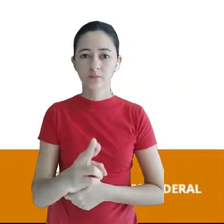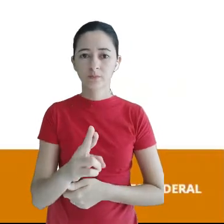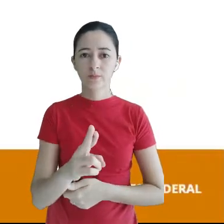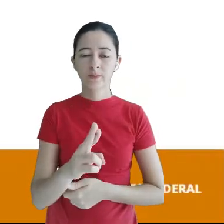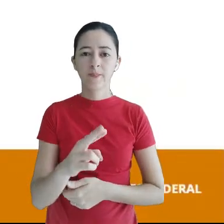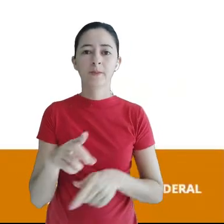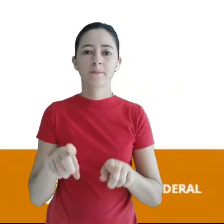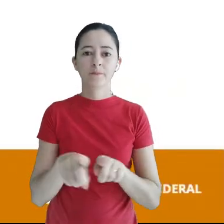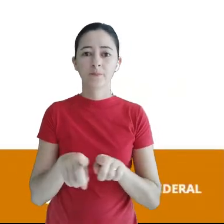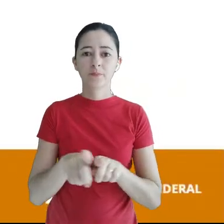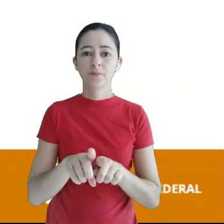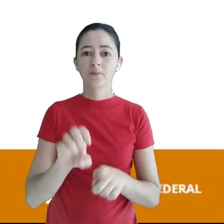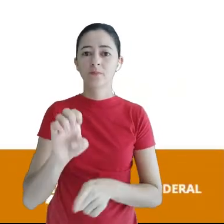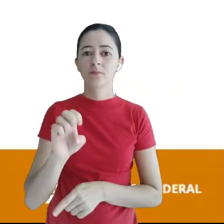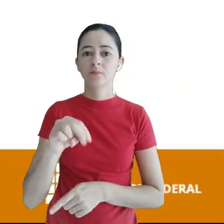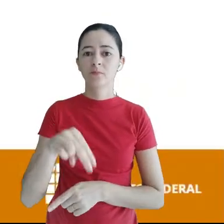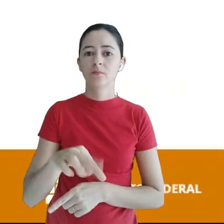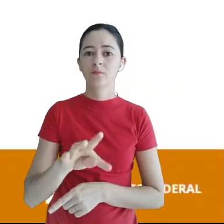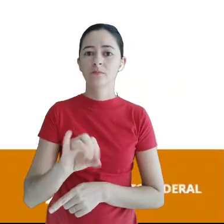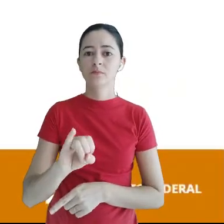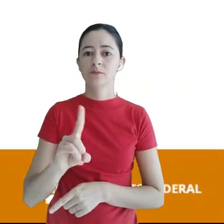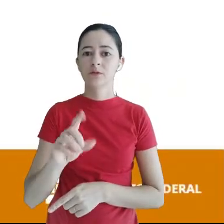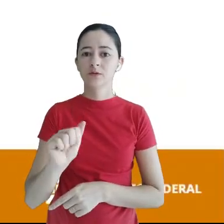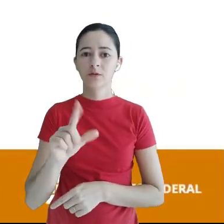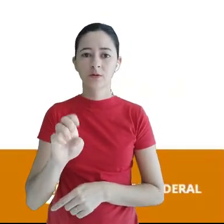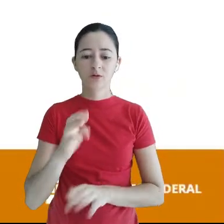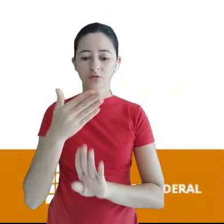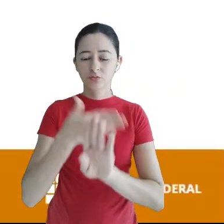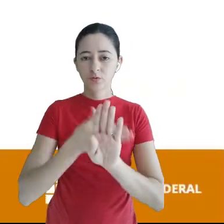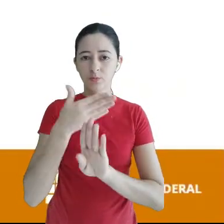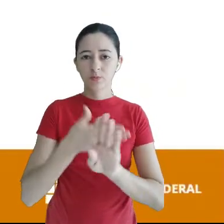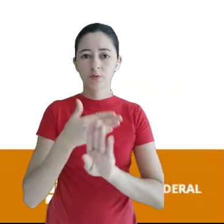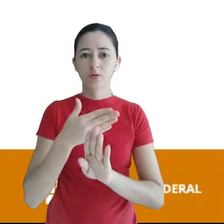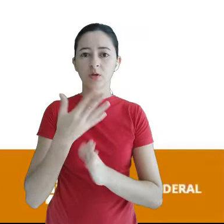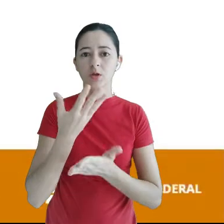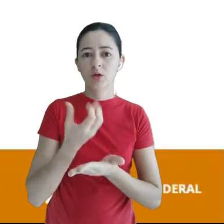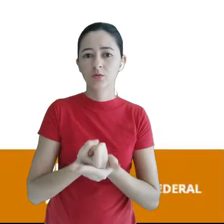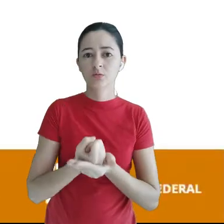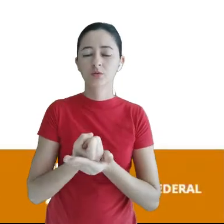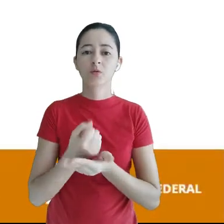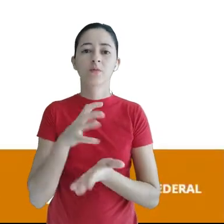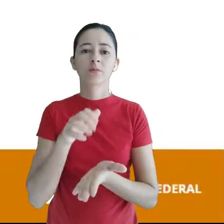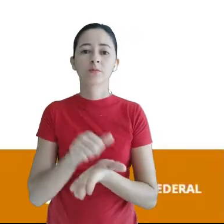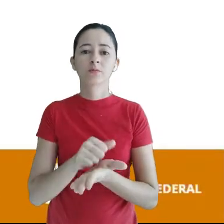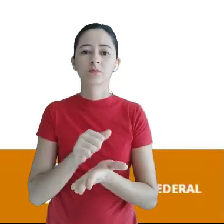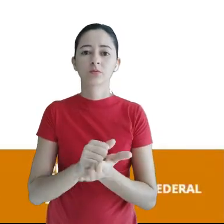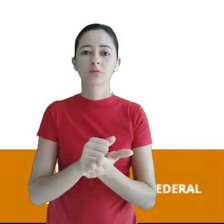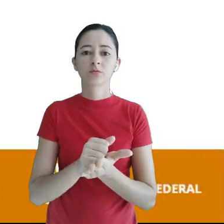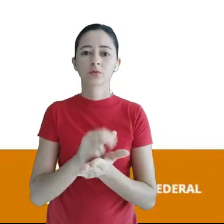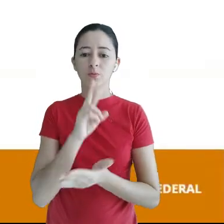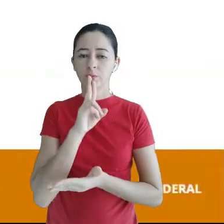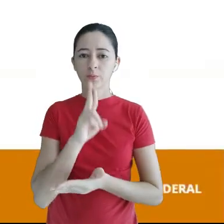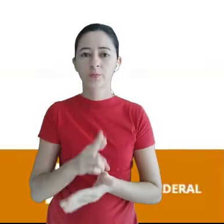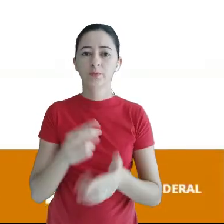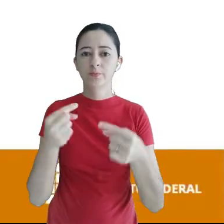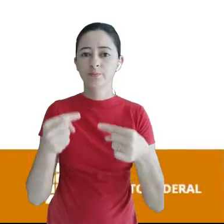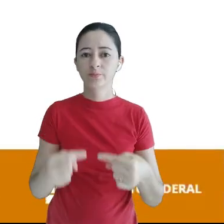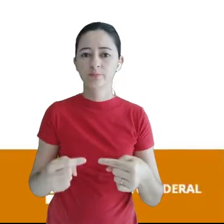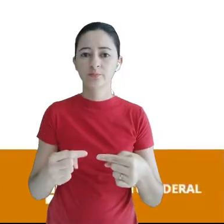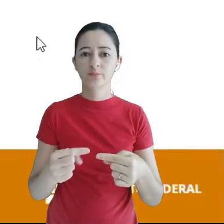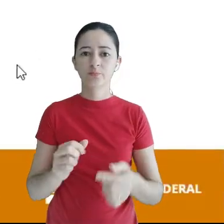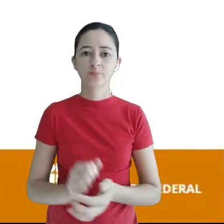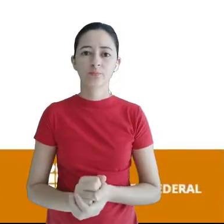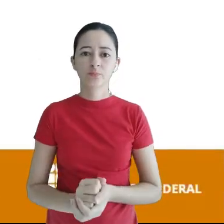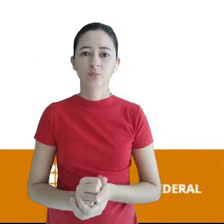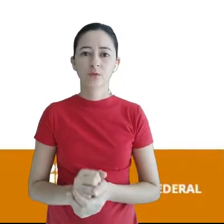entidade abstrata aqui que seria registrar, cadastrar o resultado da partida. Esse